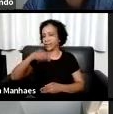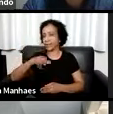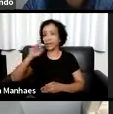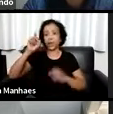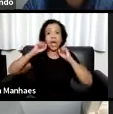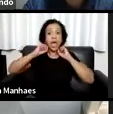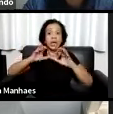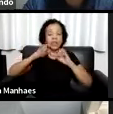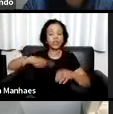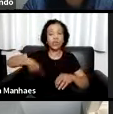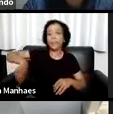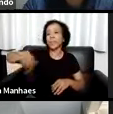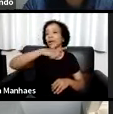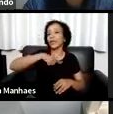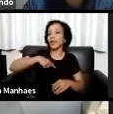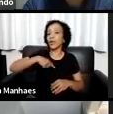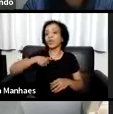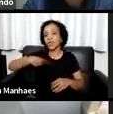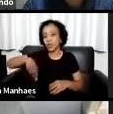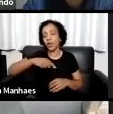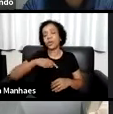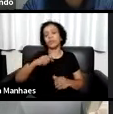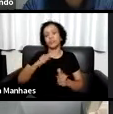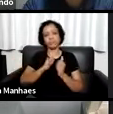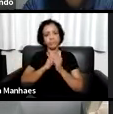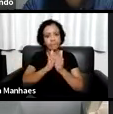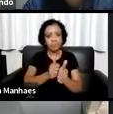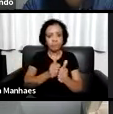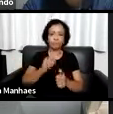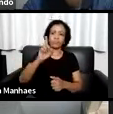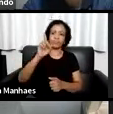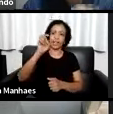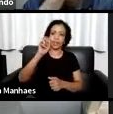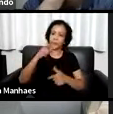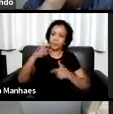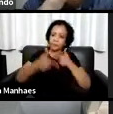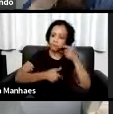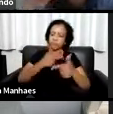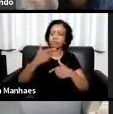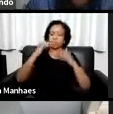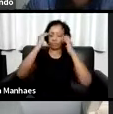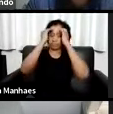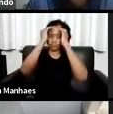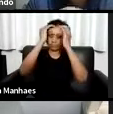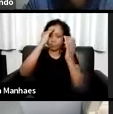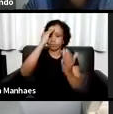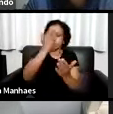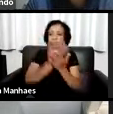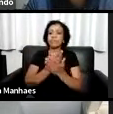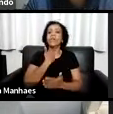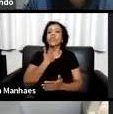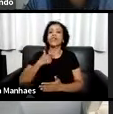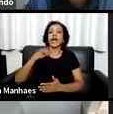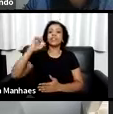disposição. Mas nós estamos servindo a Deus segundo a sua vontade nesta